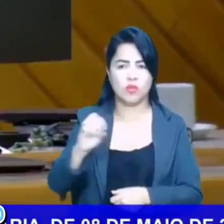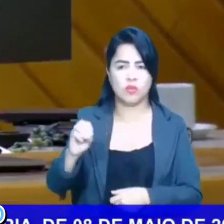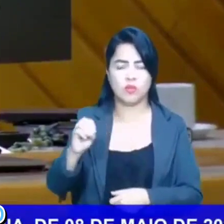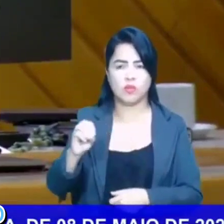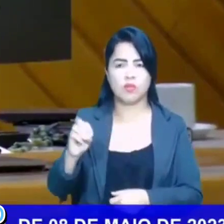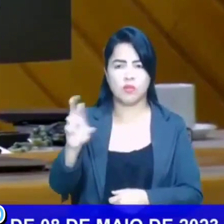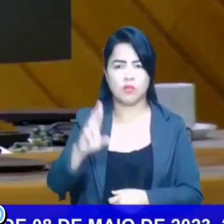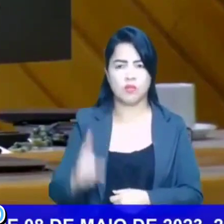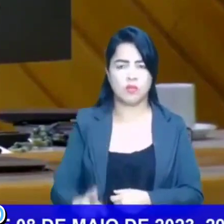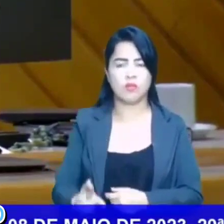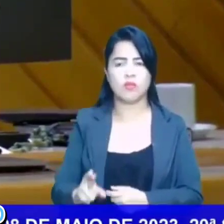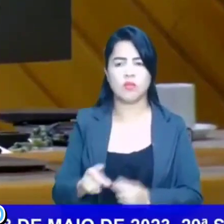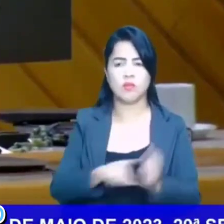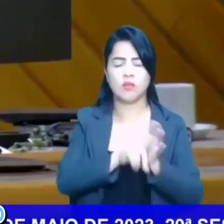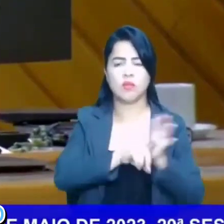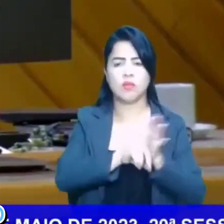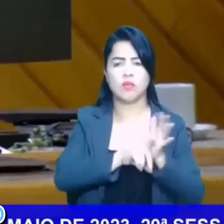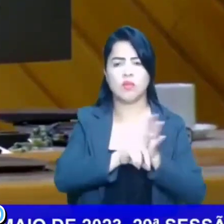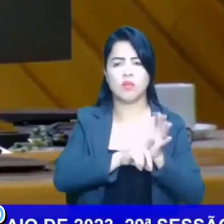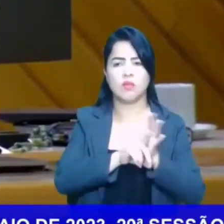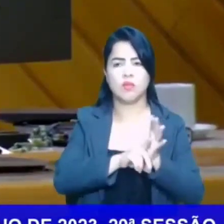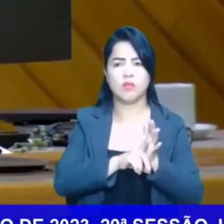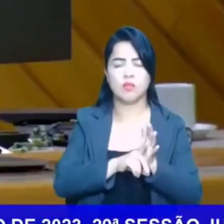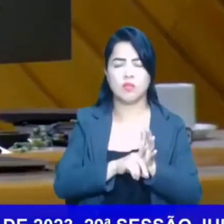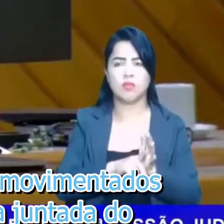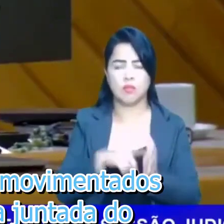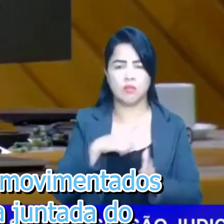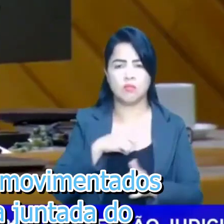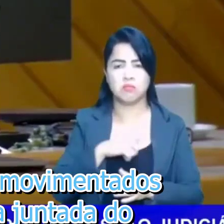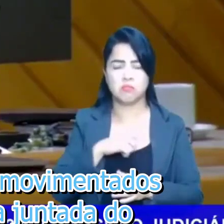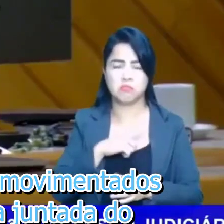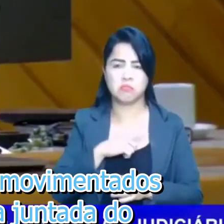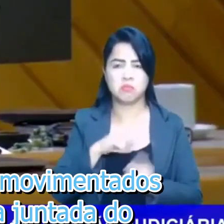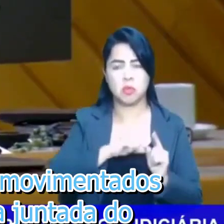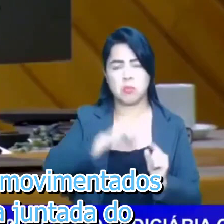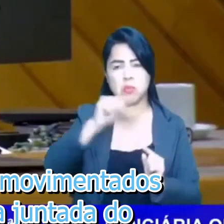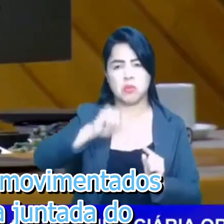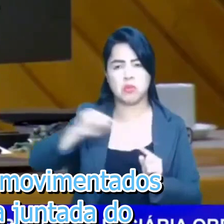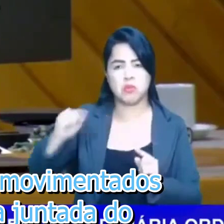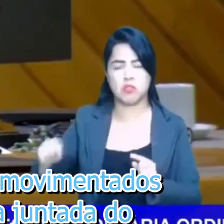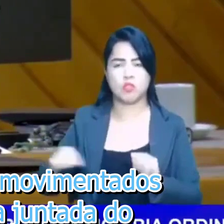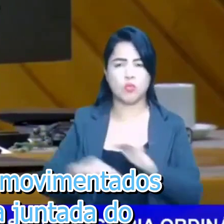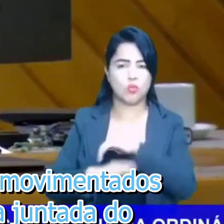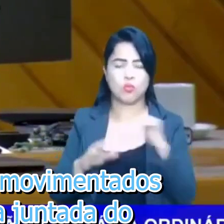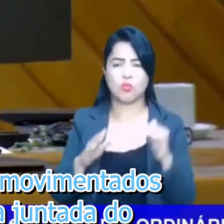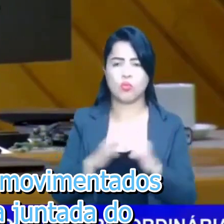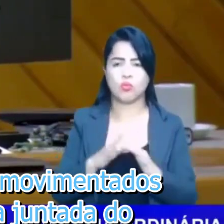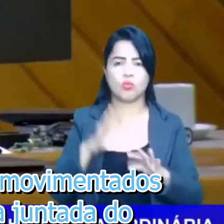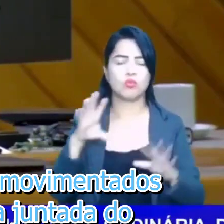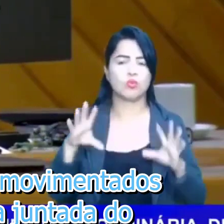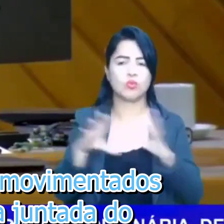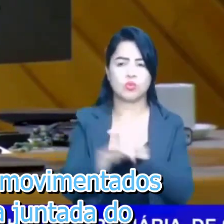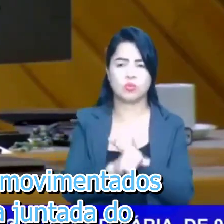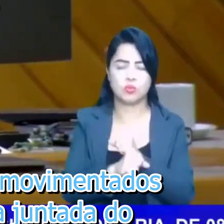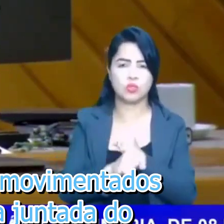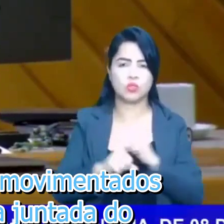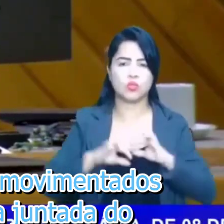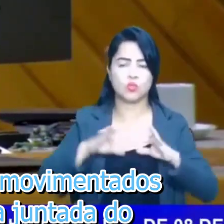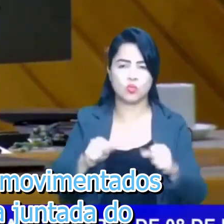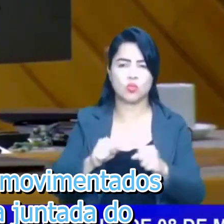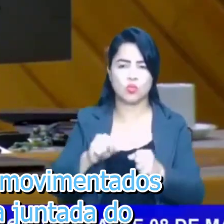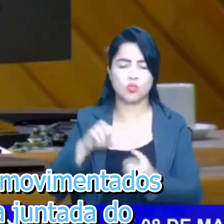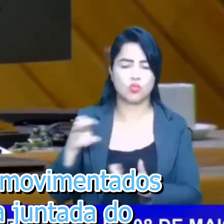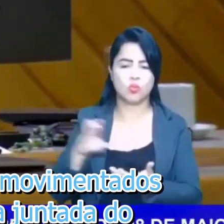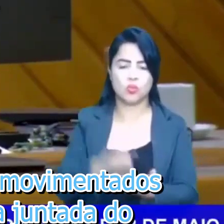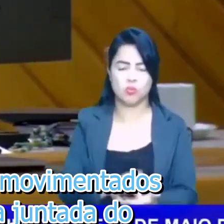valor irrisório quando analisado tanto em termos percentuais quanto em valor absoluto. em relação à somatória total de recursos movimentados durante